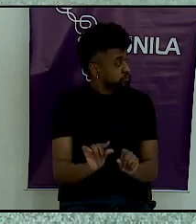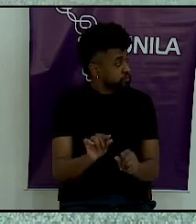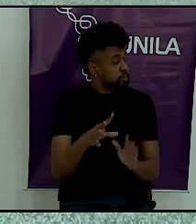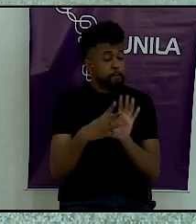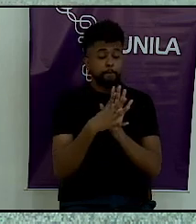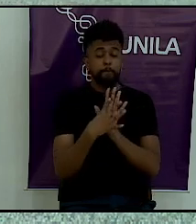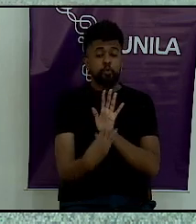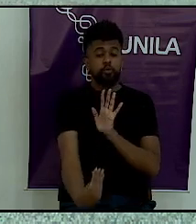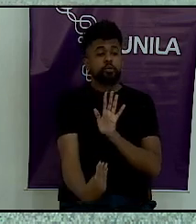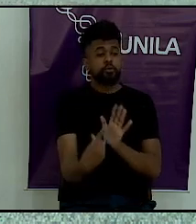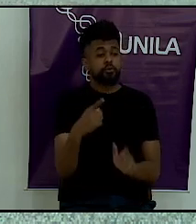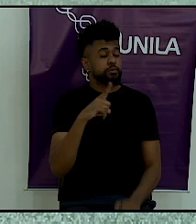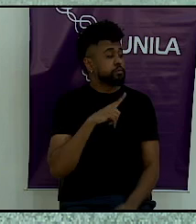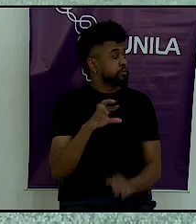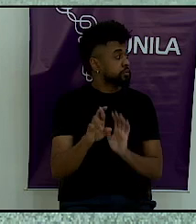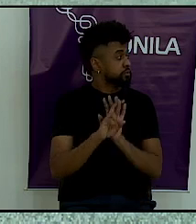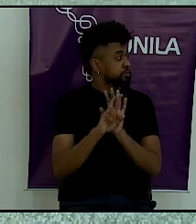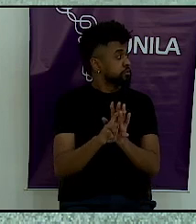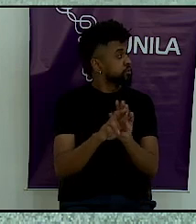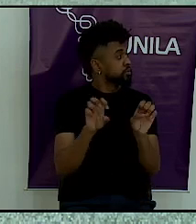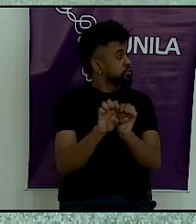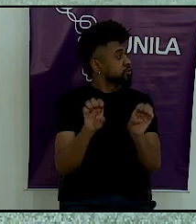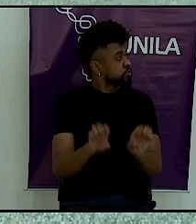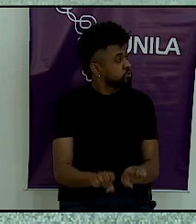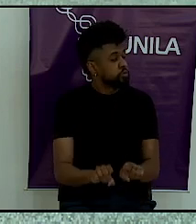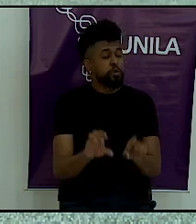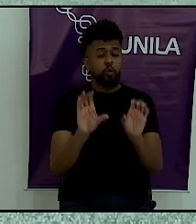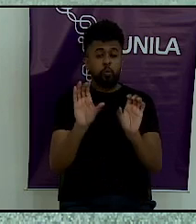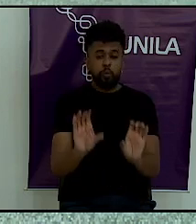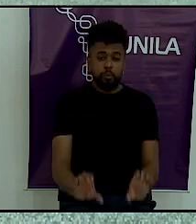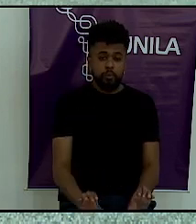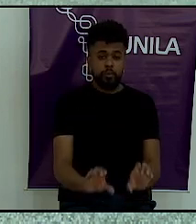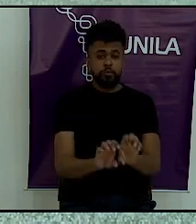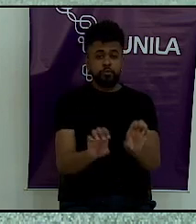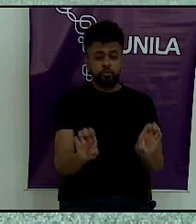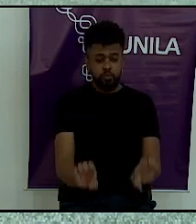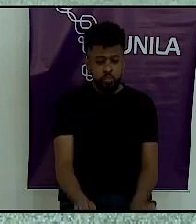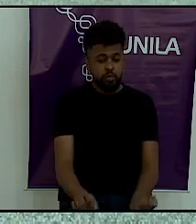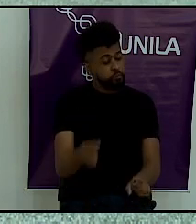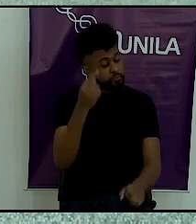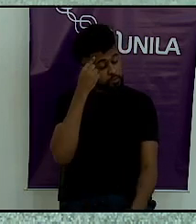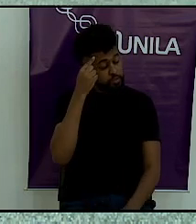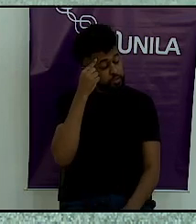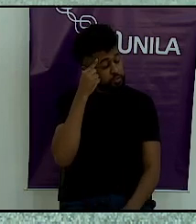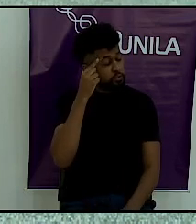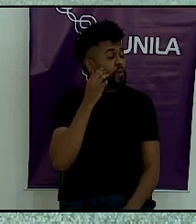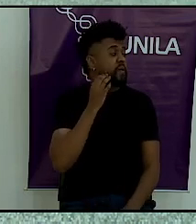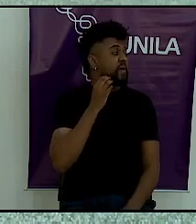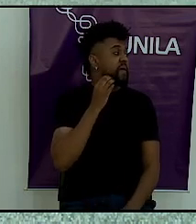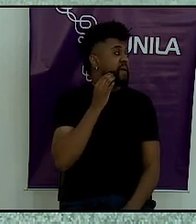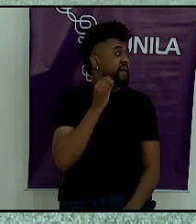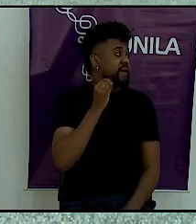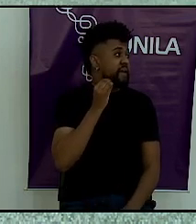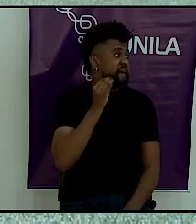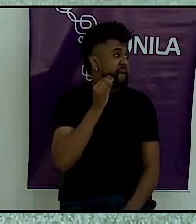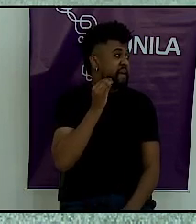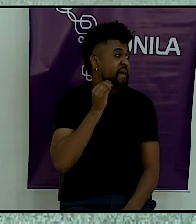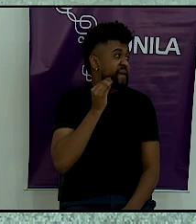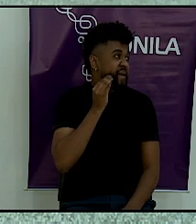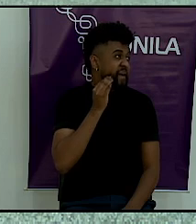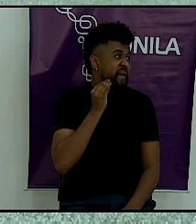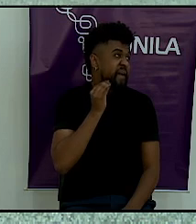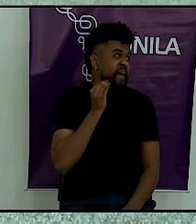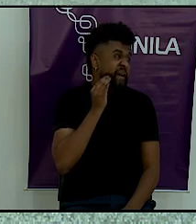modelos físicos geralmente retratam algum tipo de estrutura, algum comportamento estrutural, pensando, voltado para a engenharia, né? E